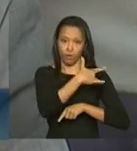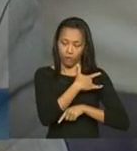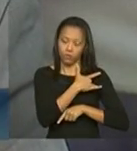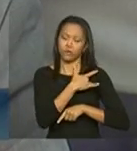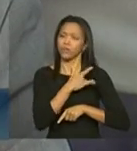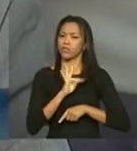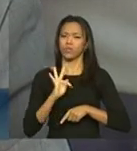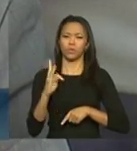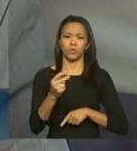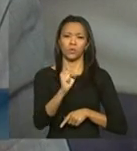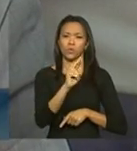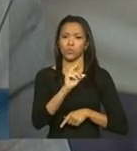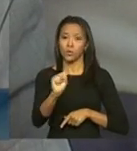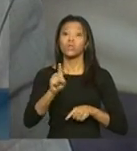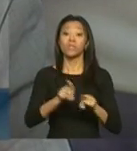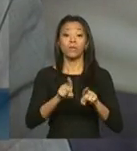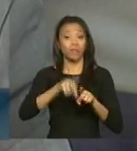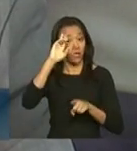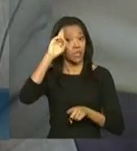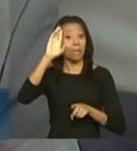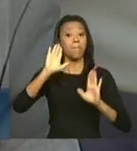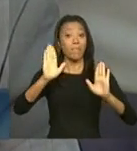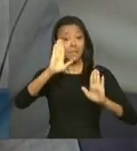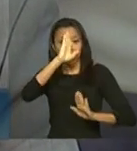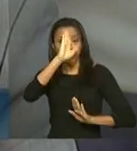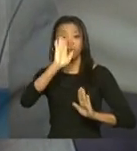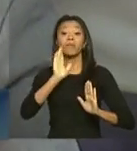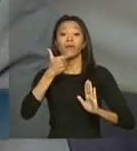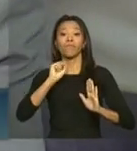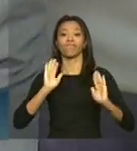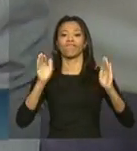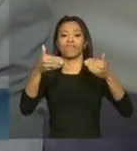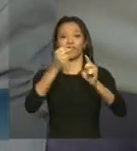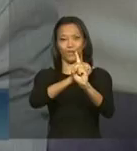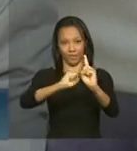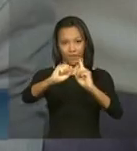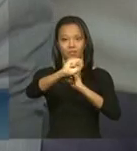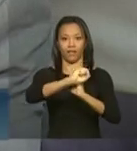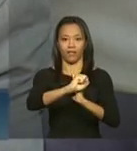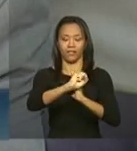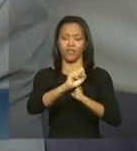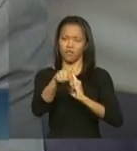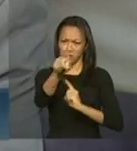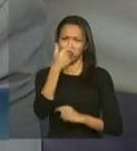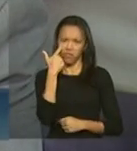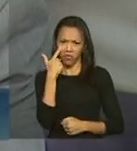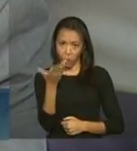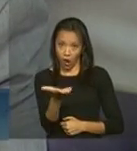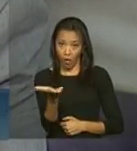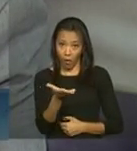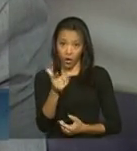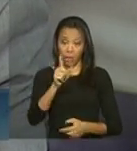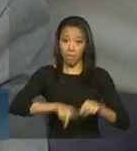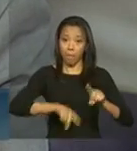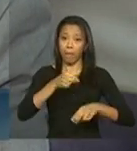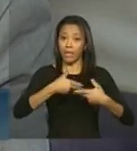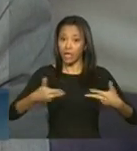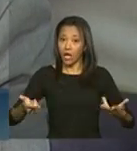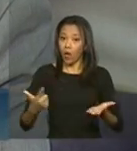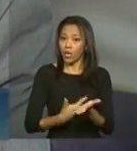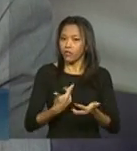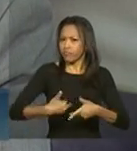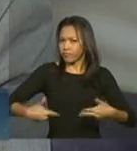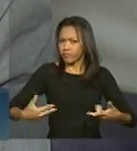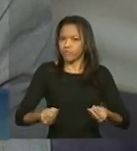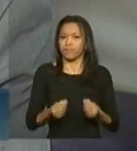de saúde, os gestores, mas a própria sociedade. Todo o mote da campanha, como vocês podem ver no material que está disponível, é